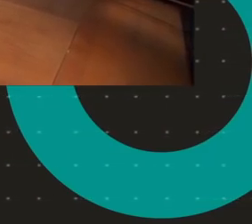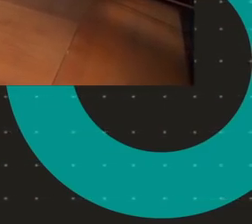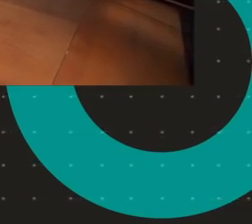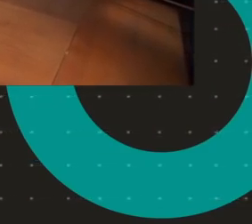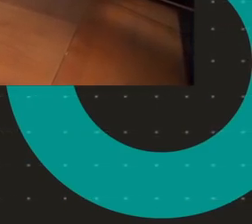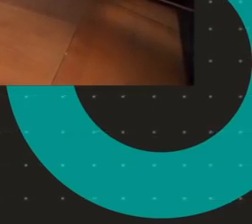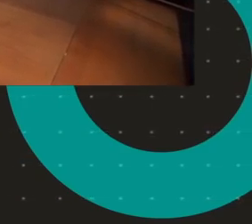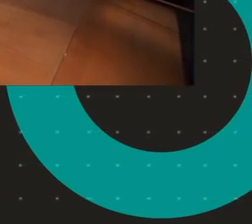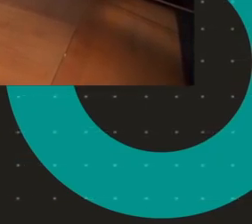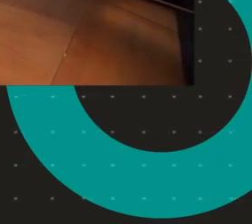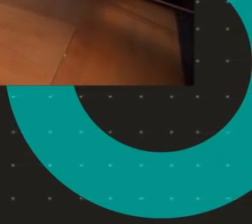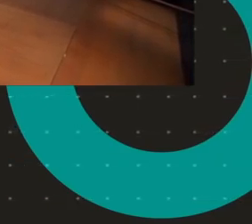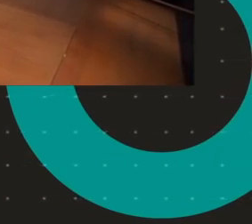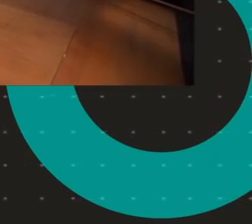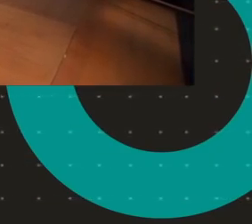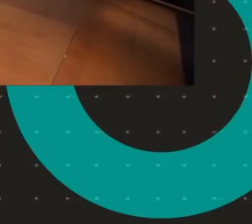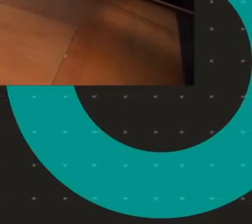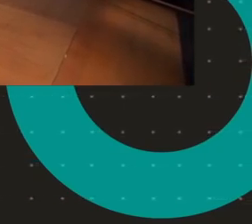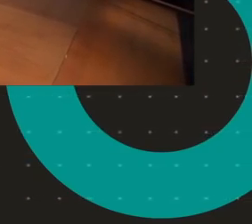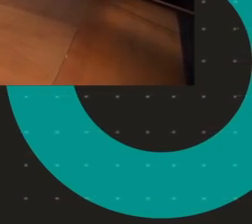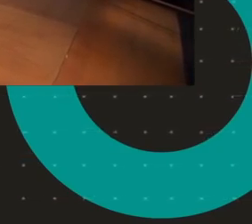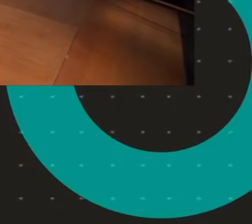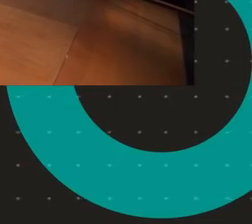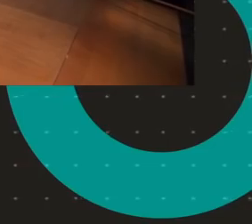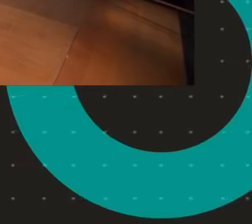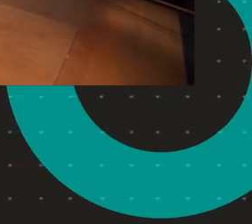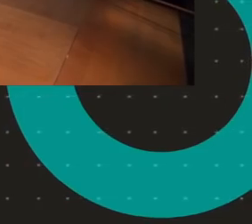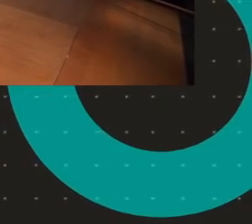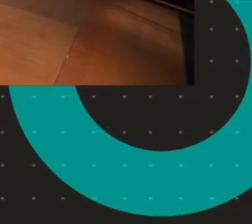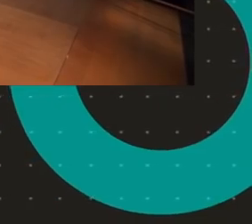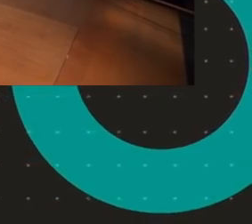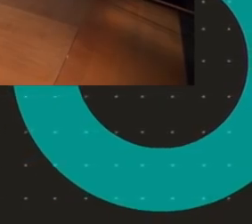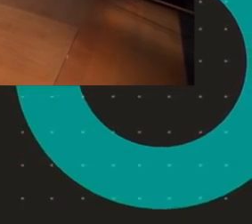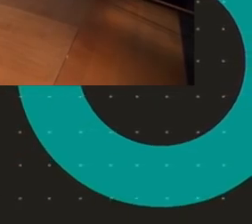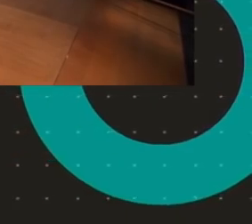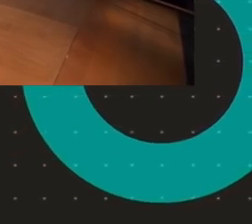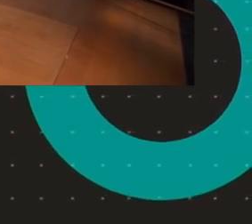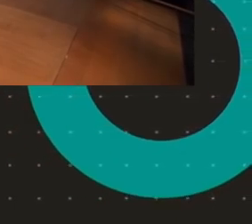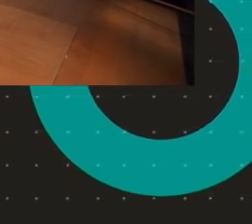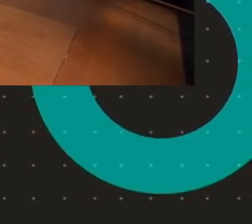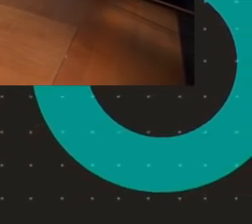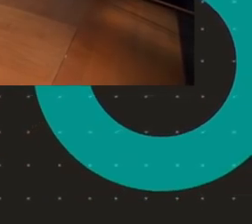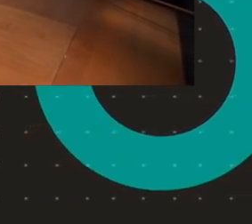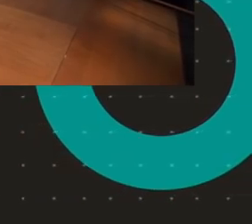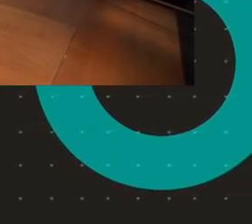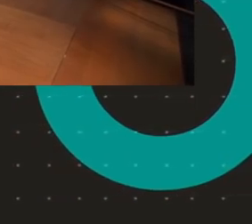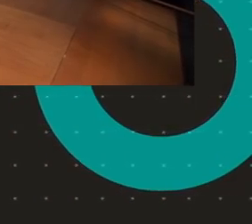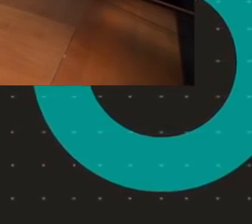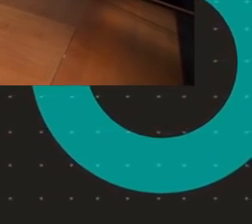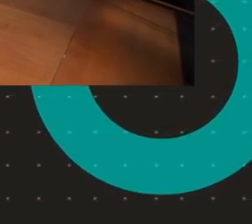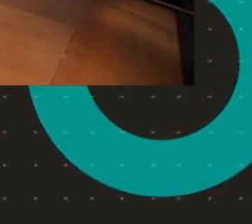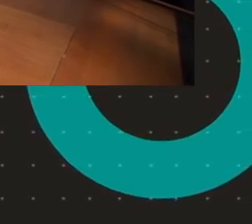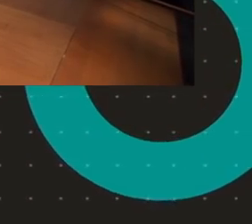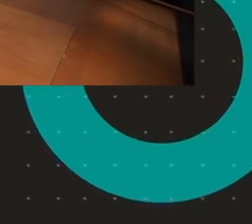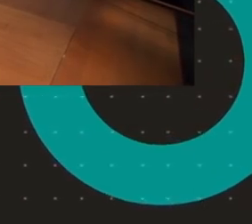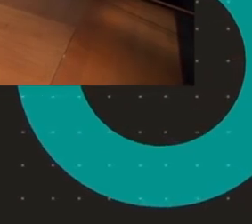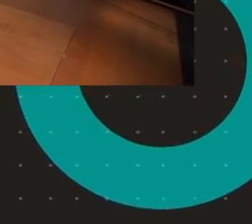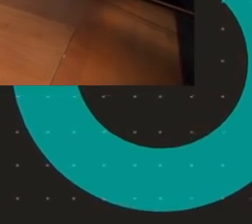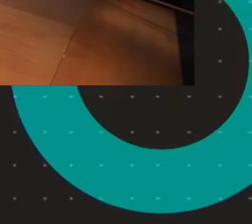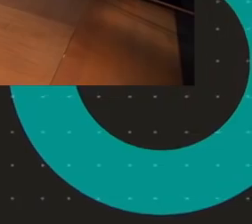Beth. Muito obrigada. Eu que agradeço a vocês, agradeço a minha família, agradeço a família